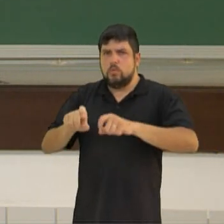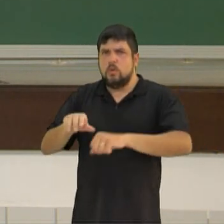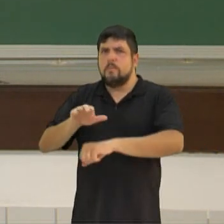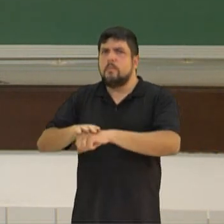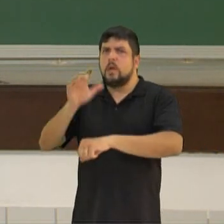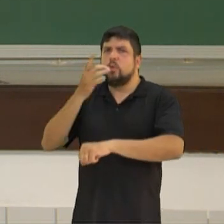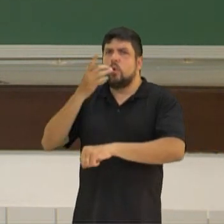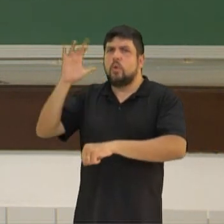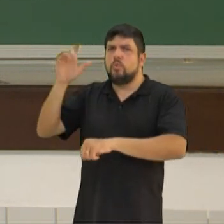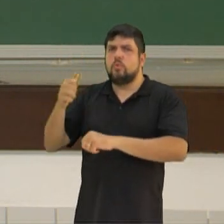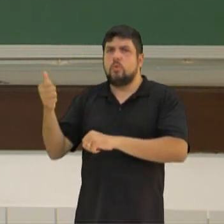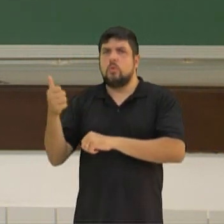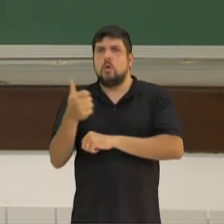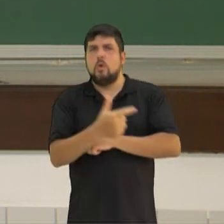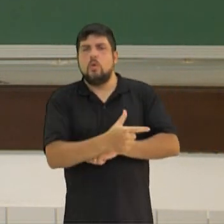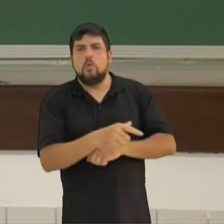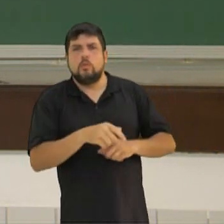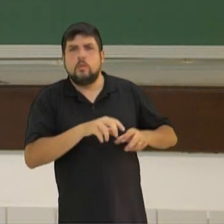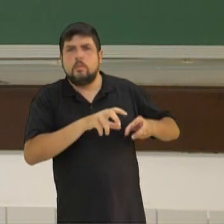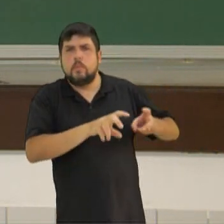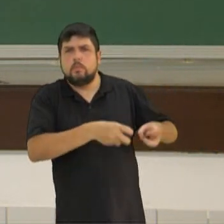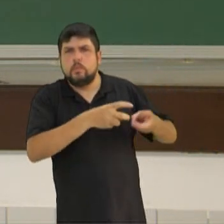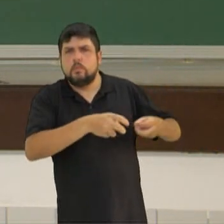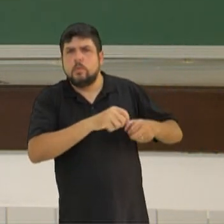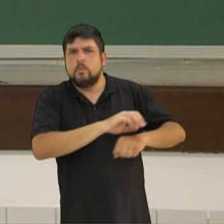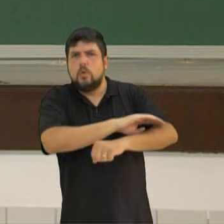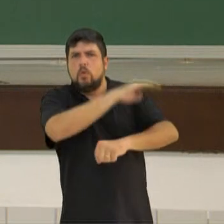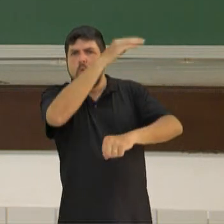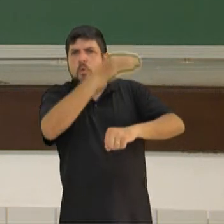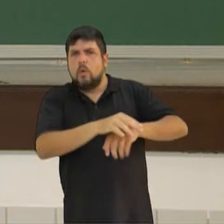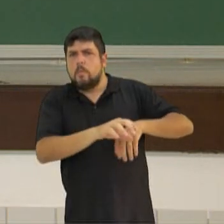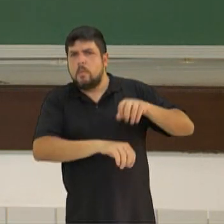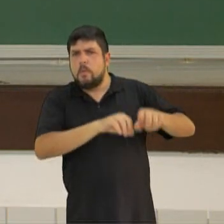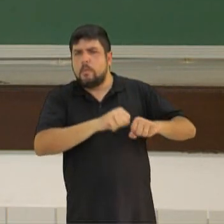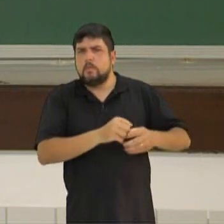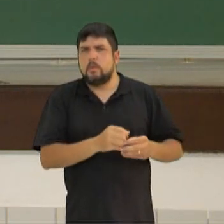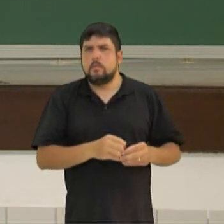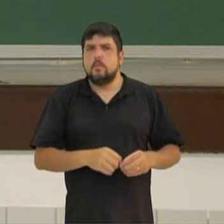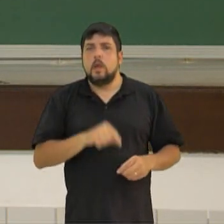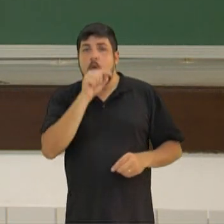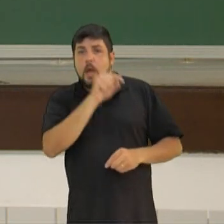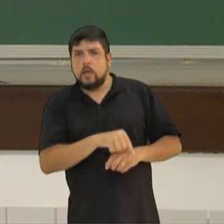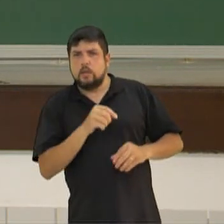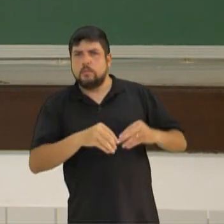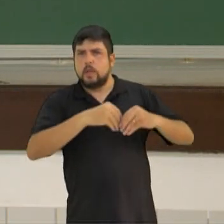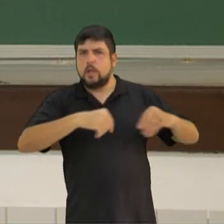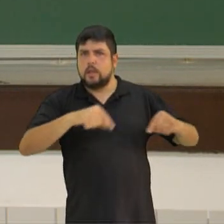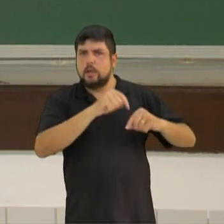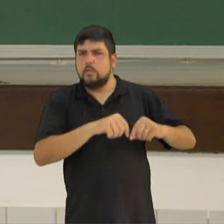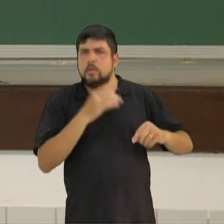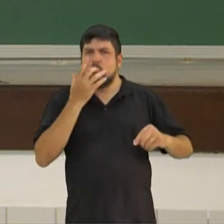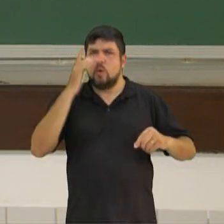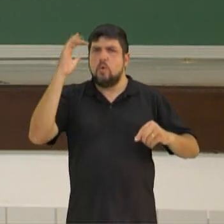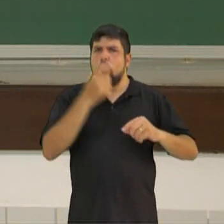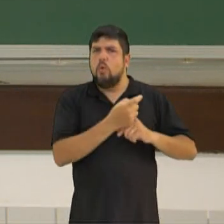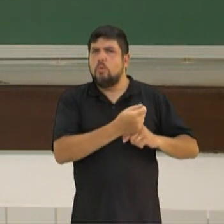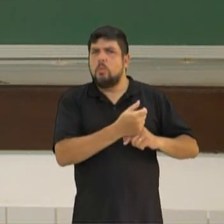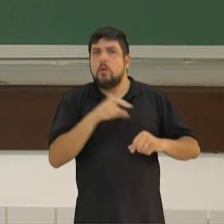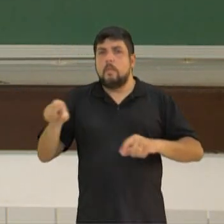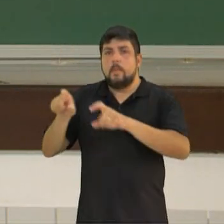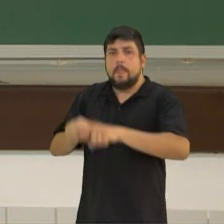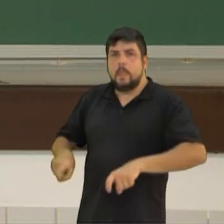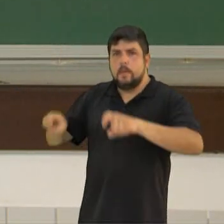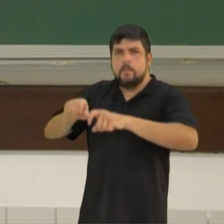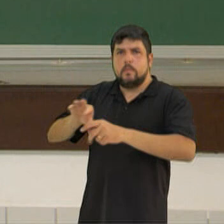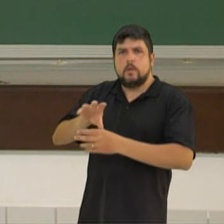que em 1 tonelada do minério bruto, ou seja, 1 tonelada de terra de uma mina de ouro produz menos ouro do que 1 tonelada